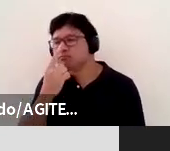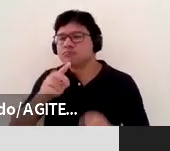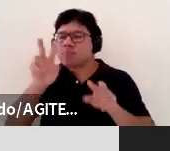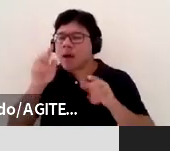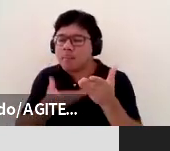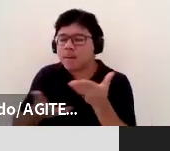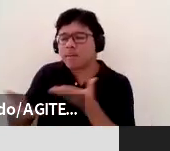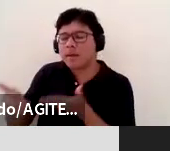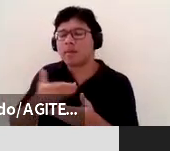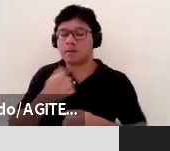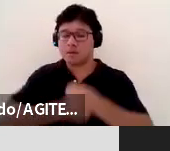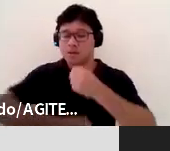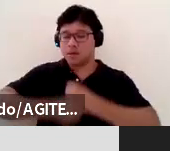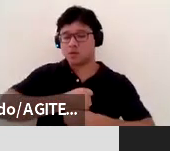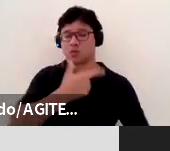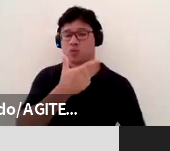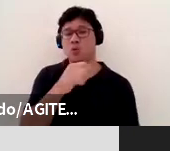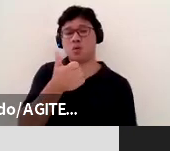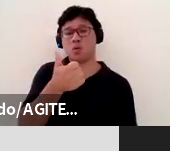lá em 2011.